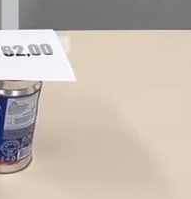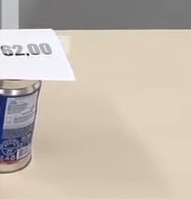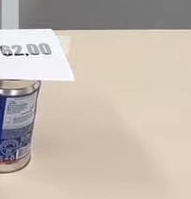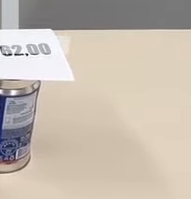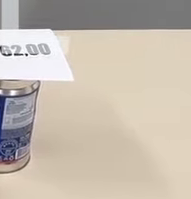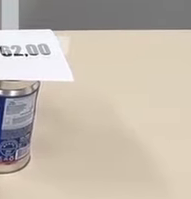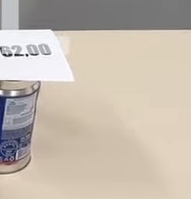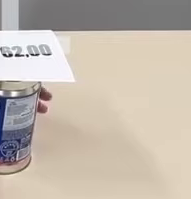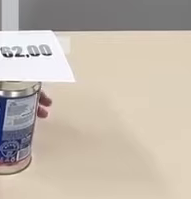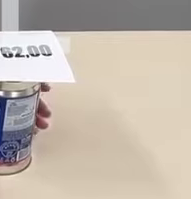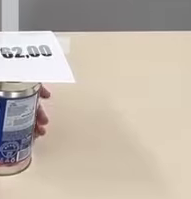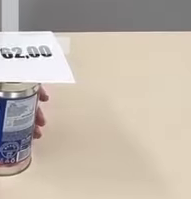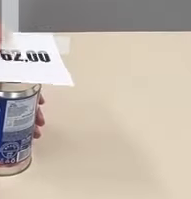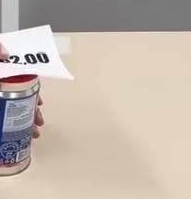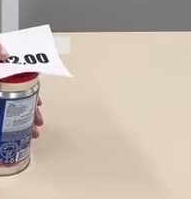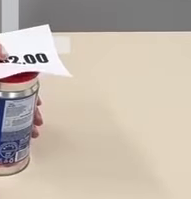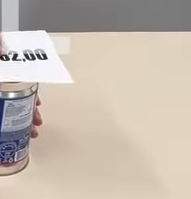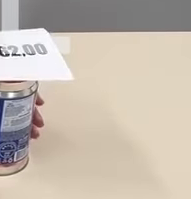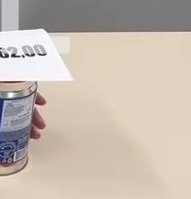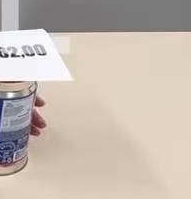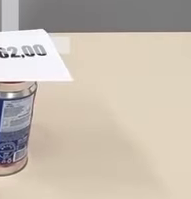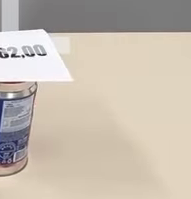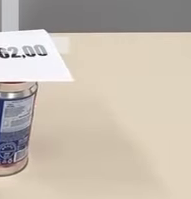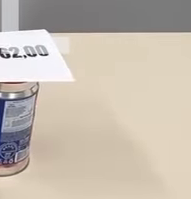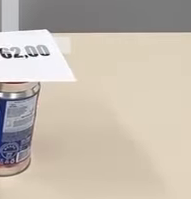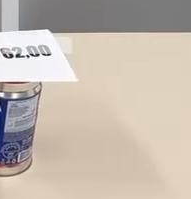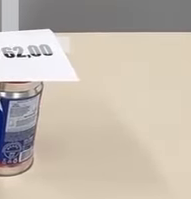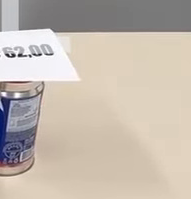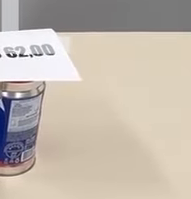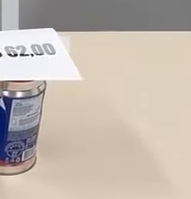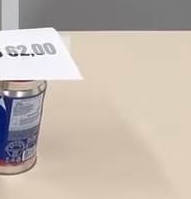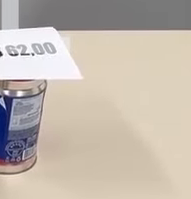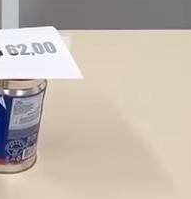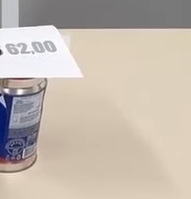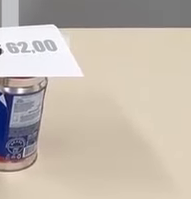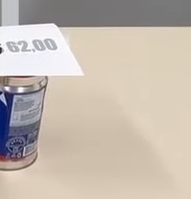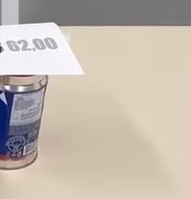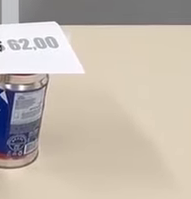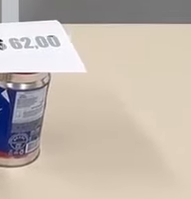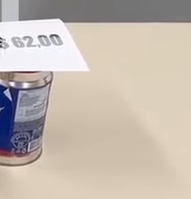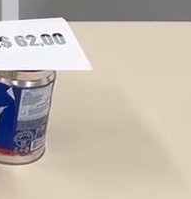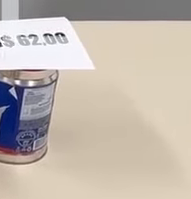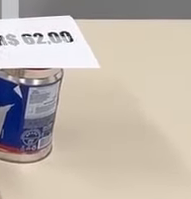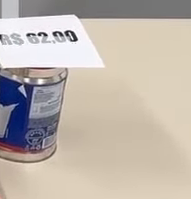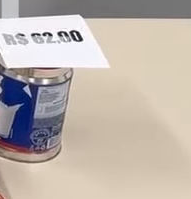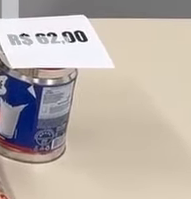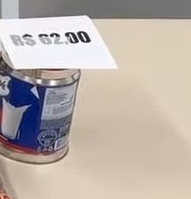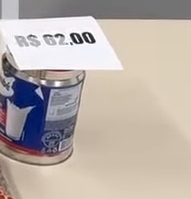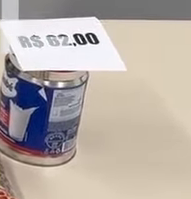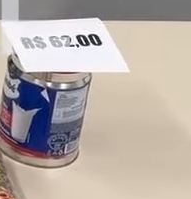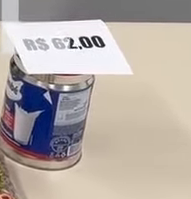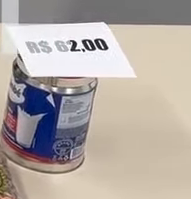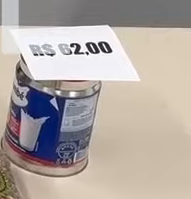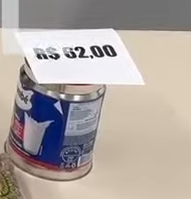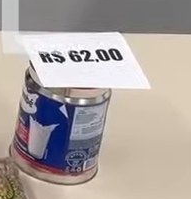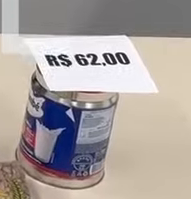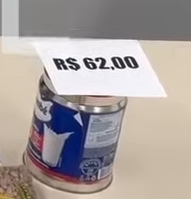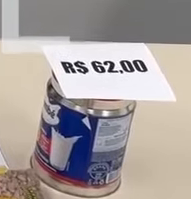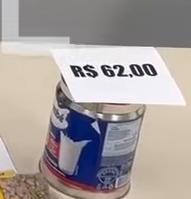comparação do governo fazendo as compras então vou começar aqui pelo leite em pó Olha o leite em pó aqui no supermercado que a gente pagou aqui